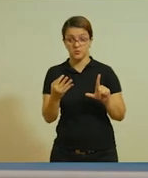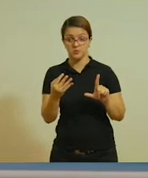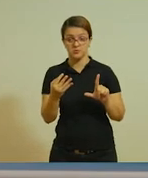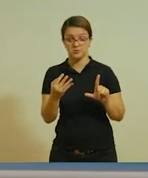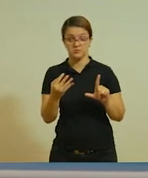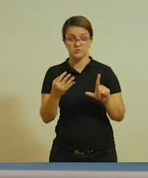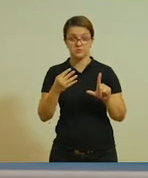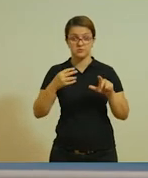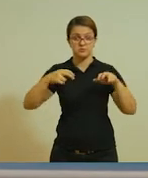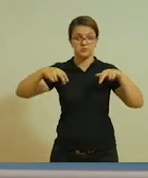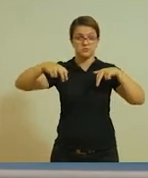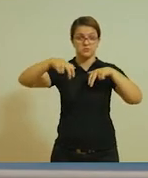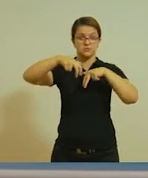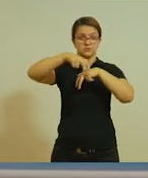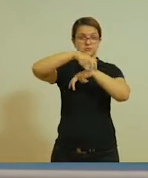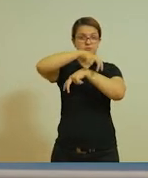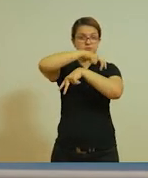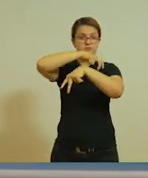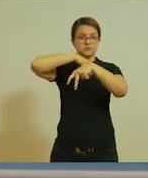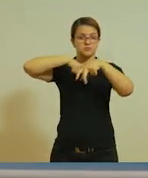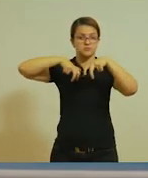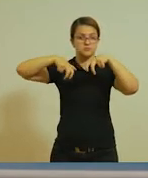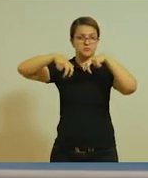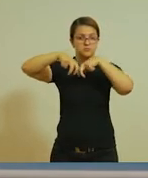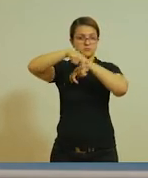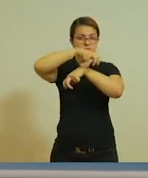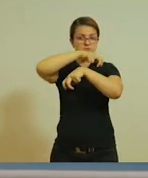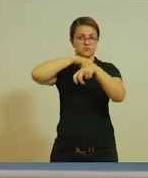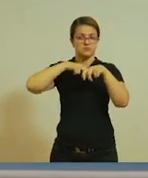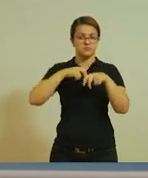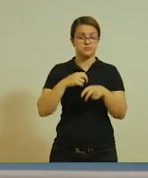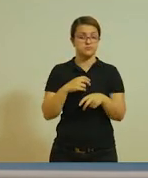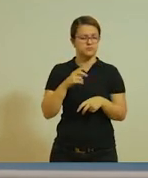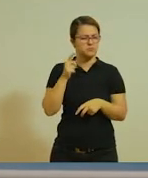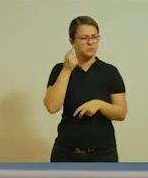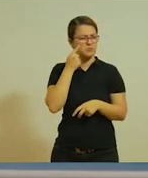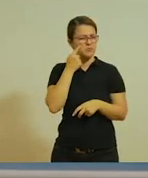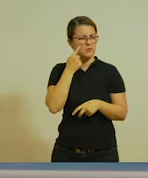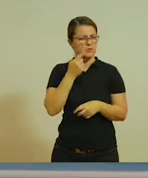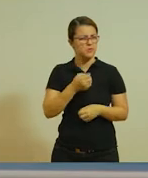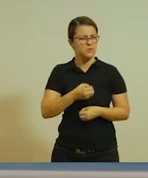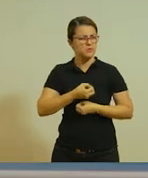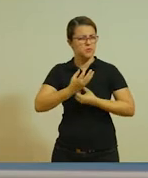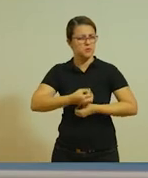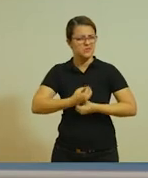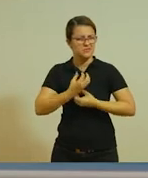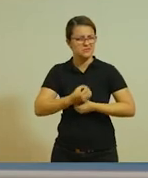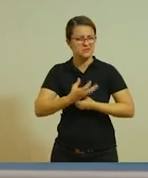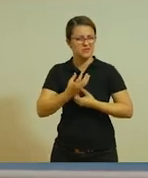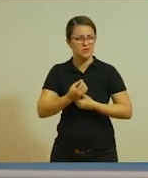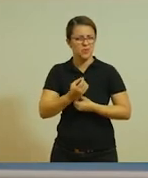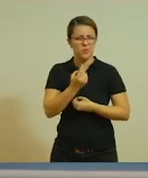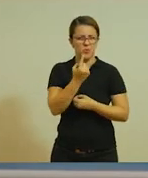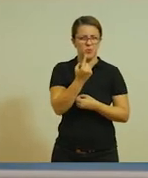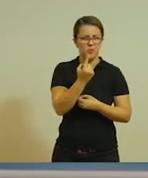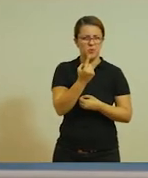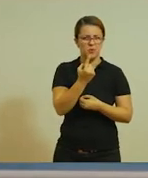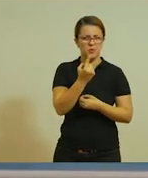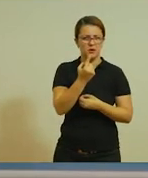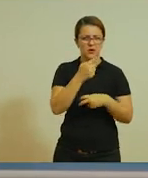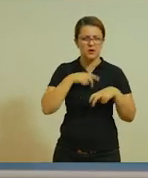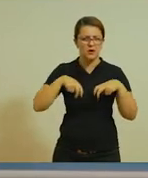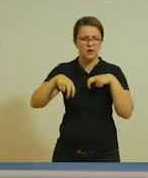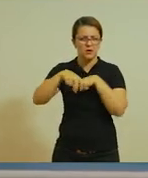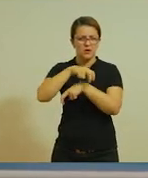do carrossel, tá? Observem que nessa tabela eu não tenho a informação, tá? O valor de uma volta no carrossel.